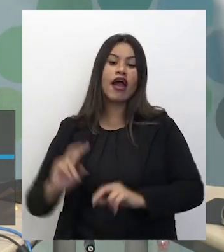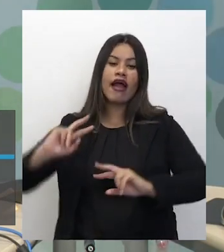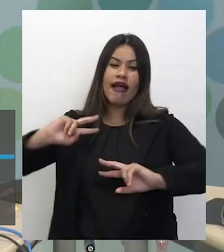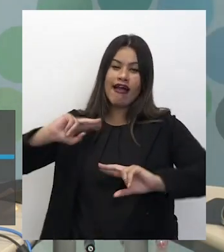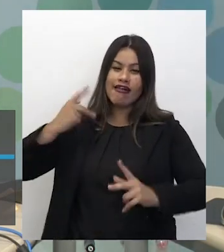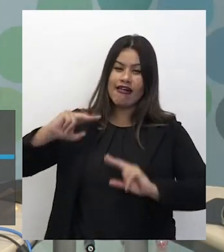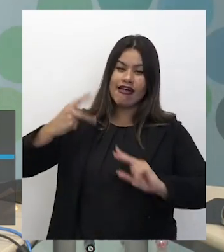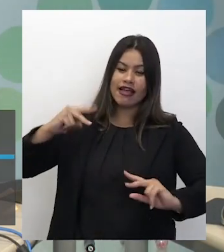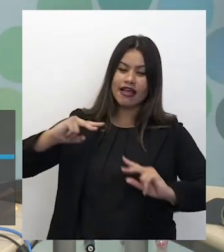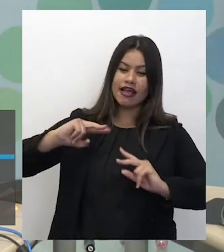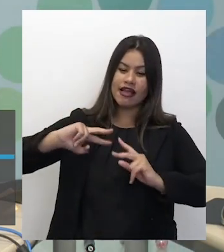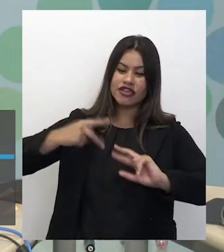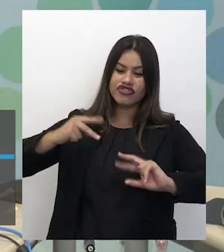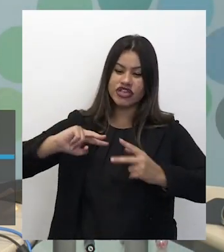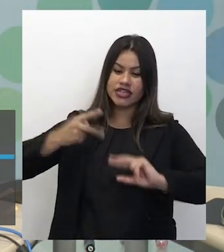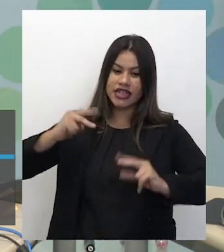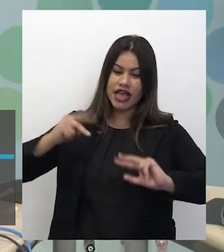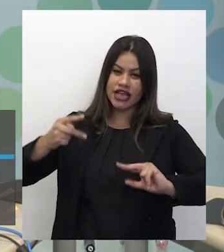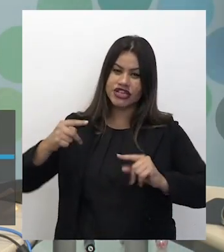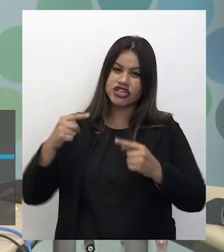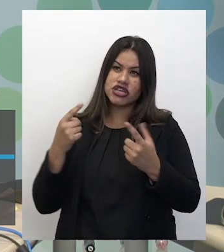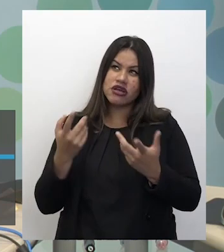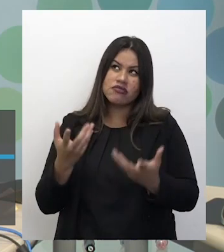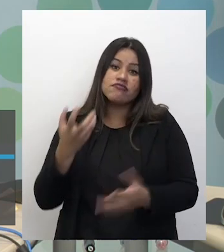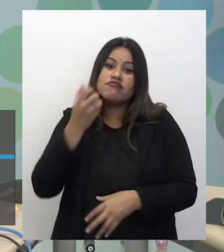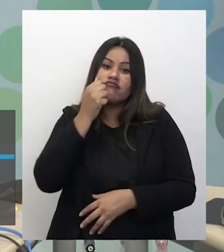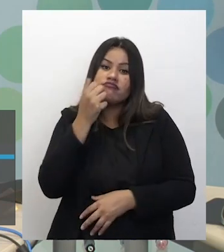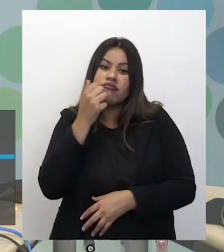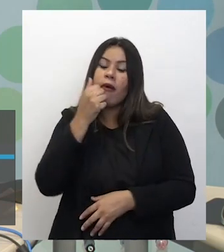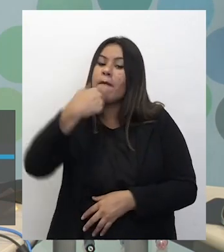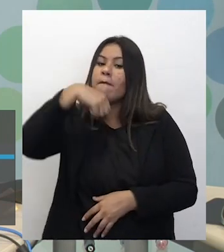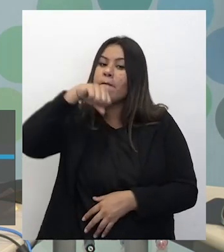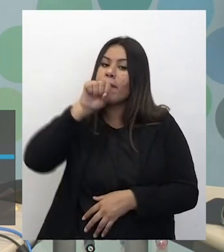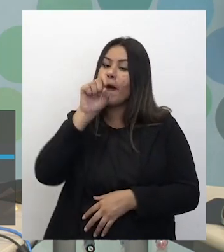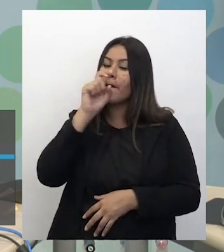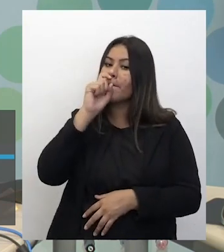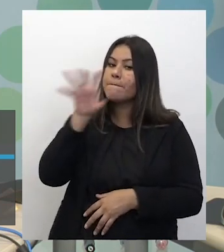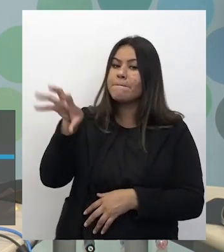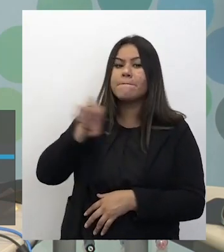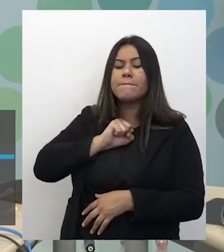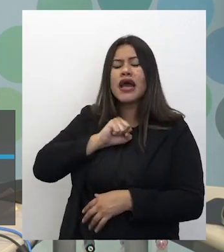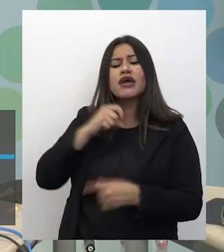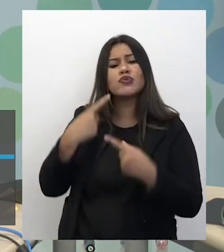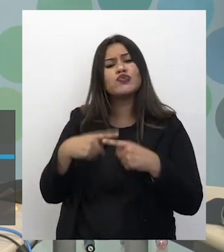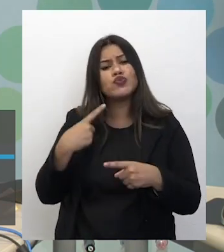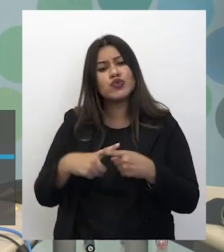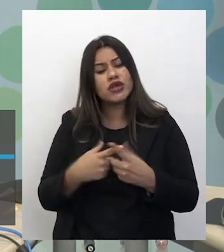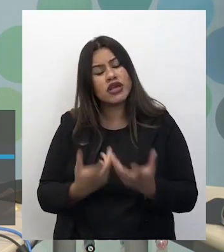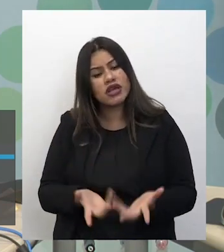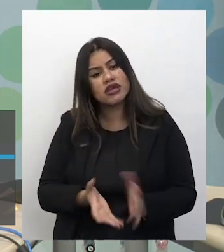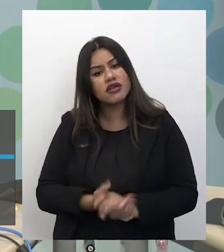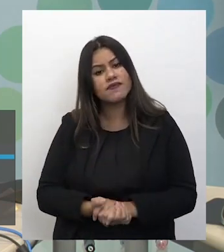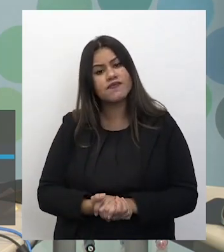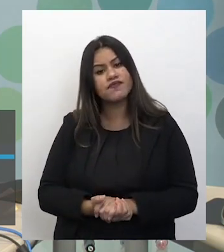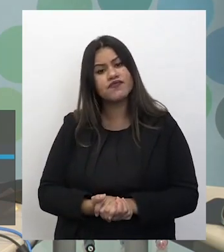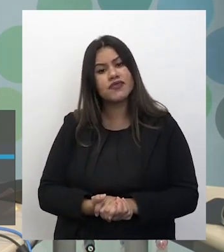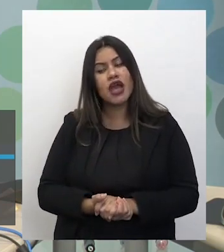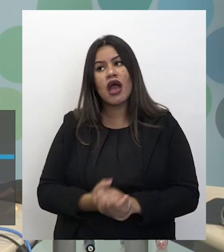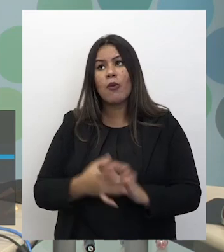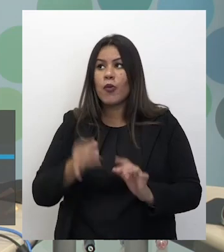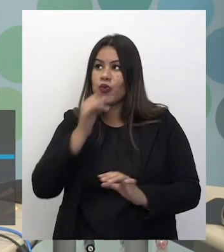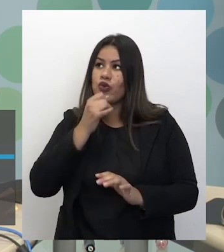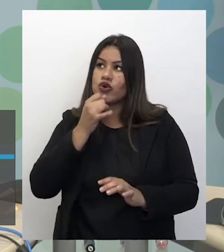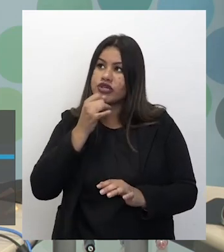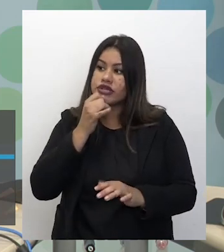geneticamente tende a herdar dos pais e podem, enfim, não dar uma qualidade de vida legal para a gente e